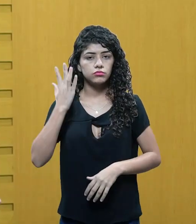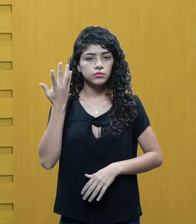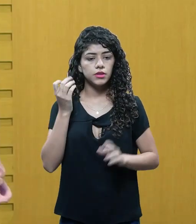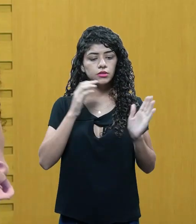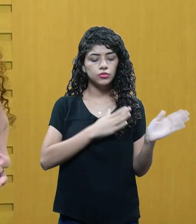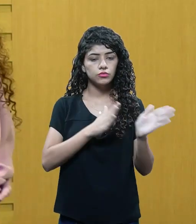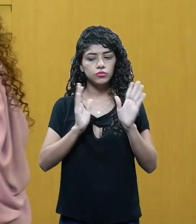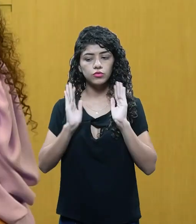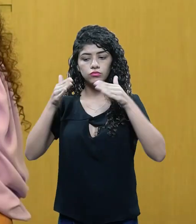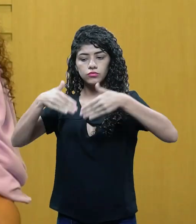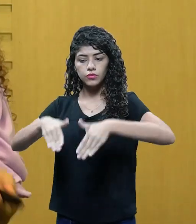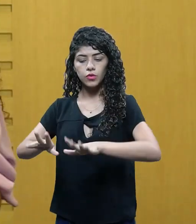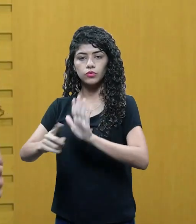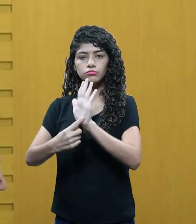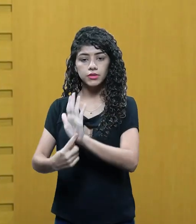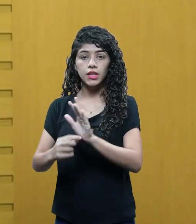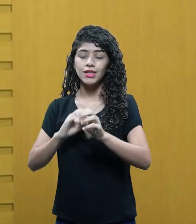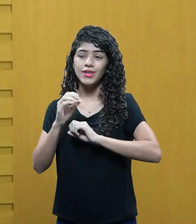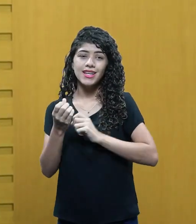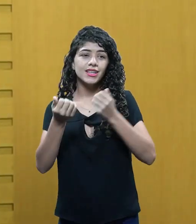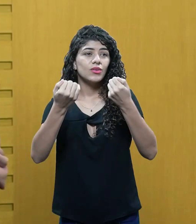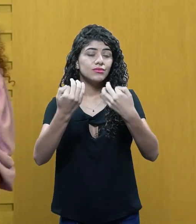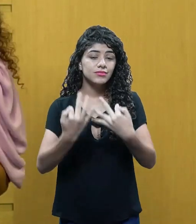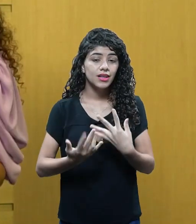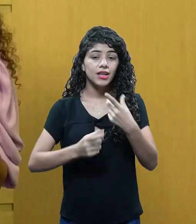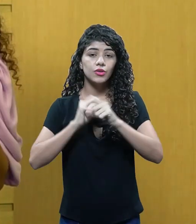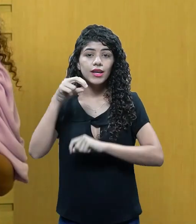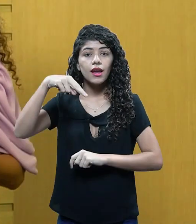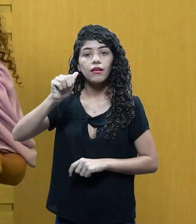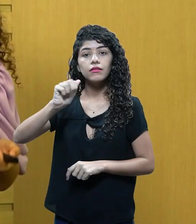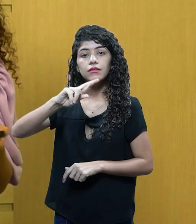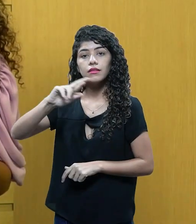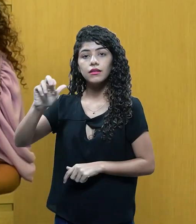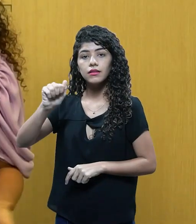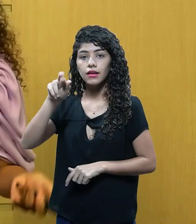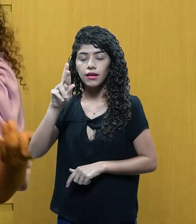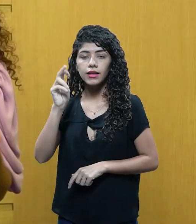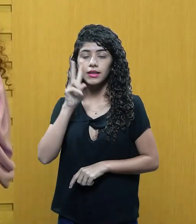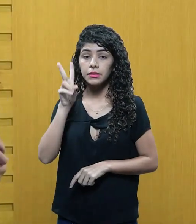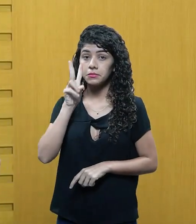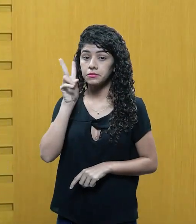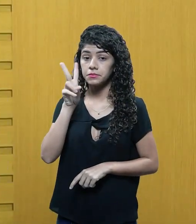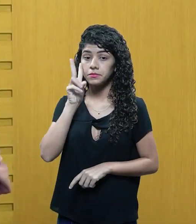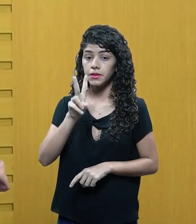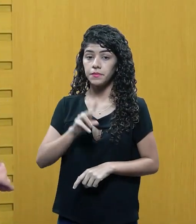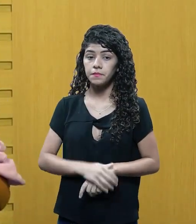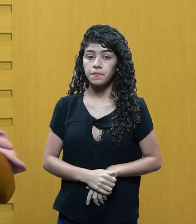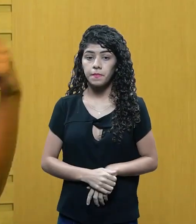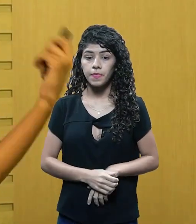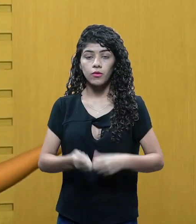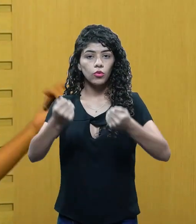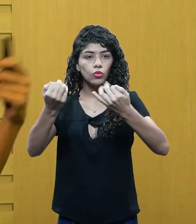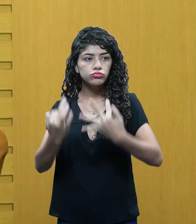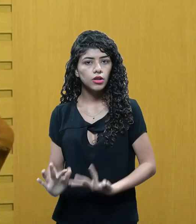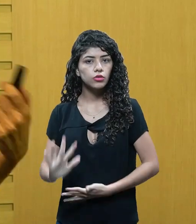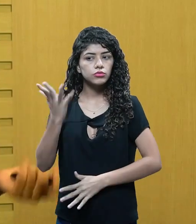ação voltada para a cena, do que contar, porque contar está mais ligado ao narrar. Lembrem lá da expressão épica, a contar o